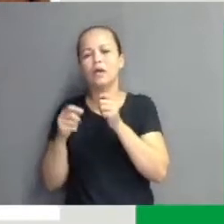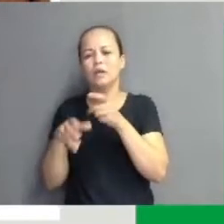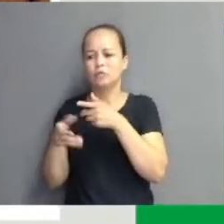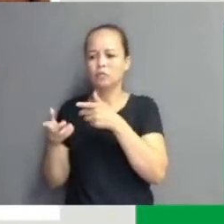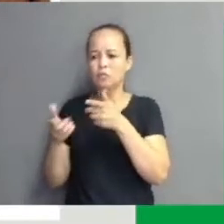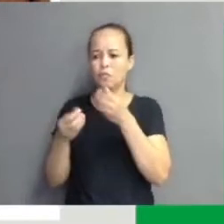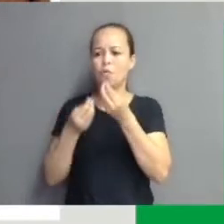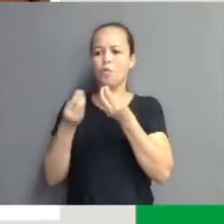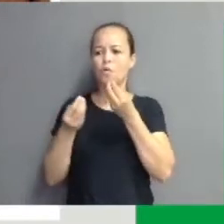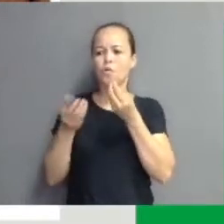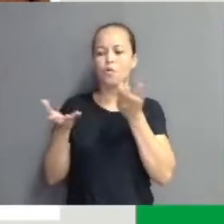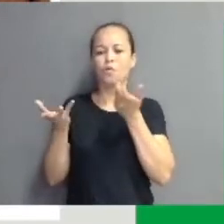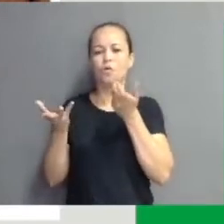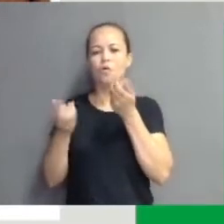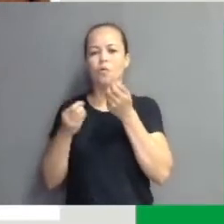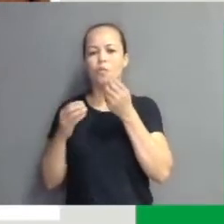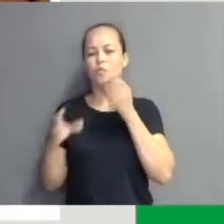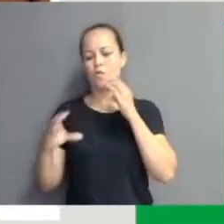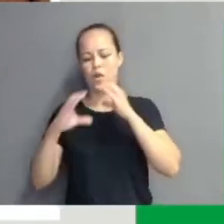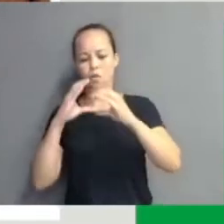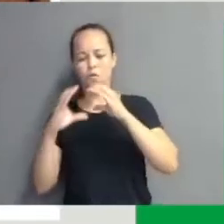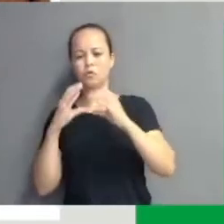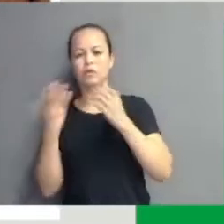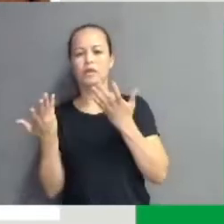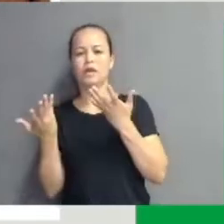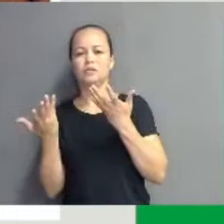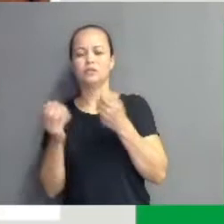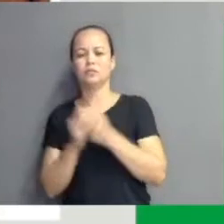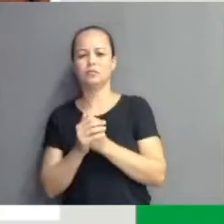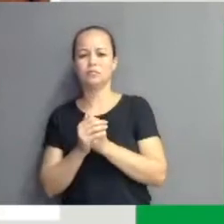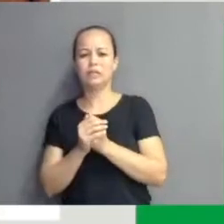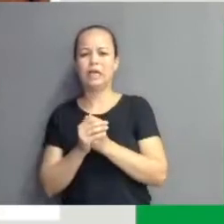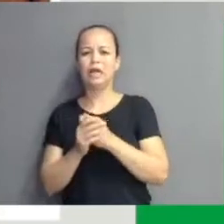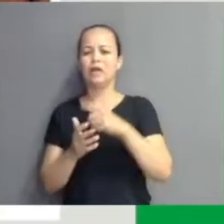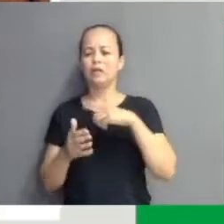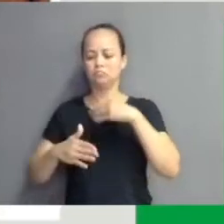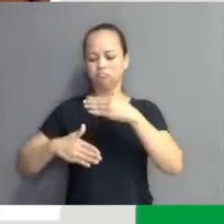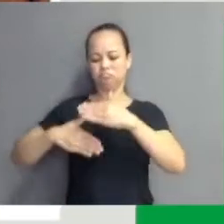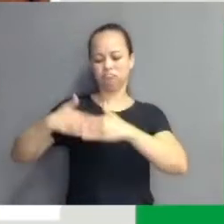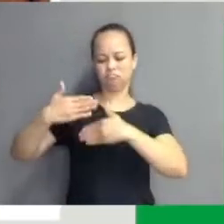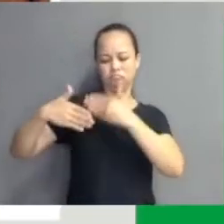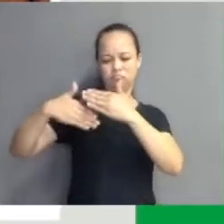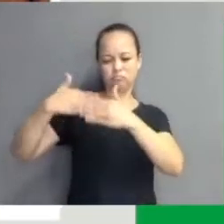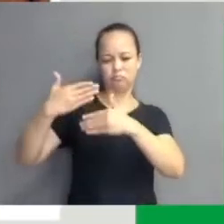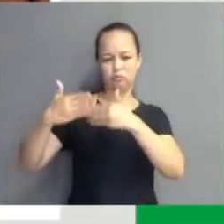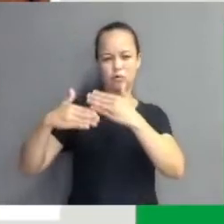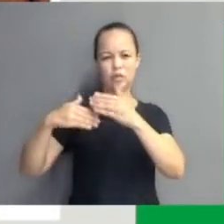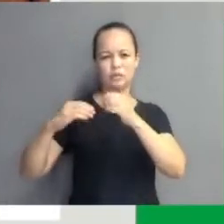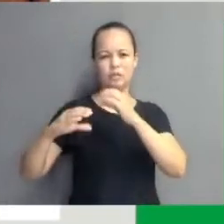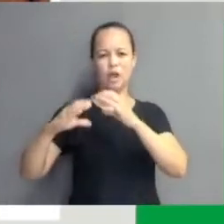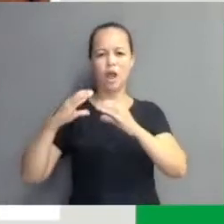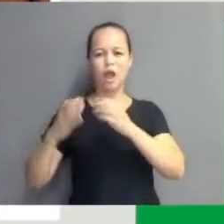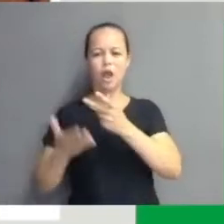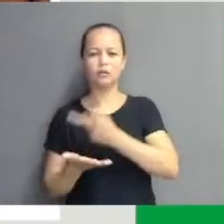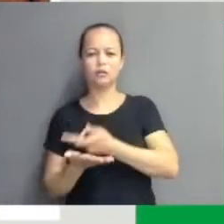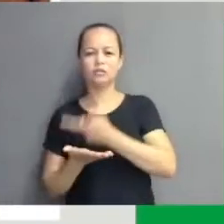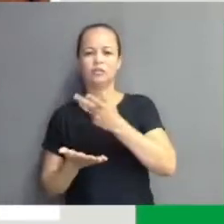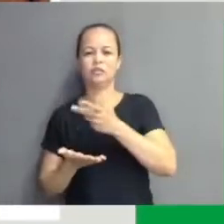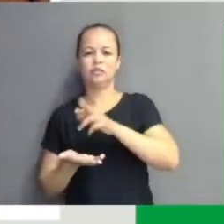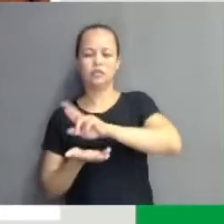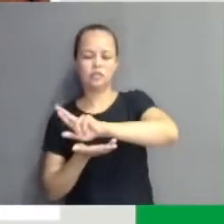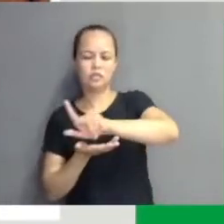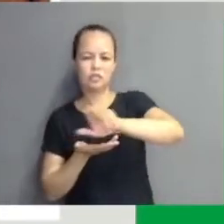era um forno de se comunicar com o tempo essa comunicação ela foi acontecendo de maneiras